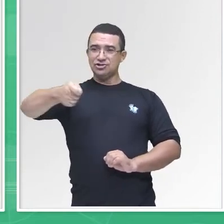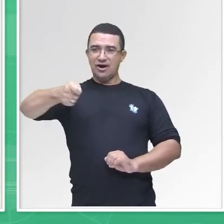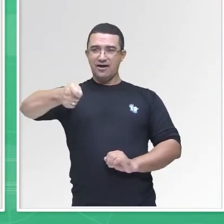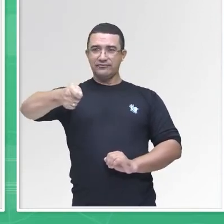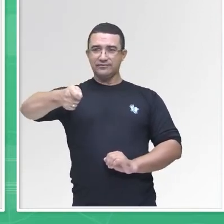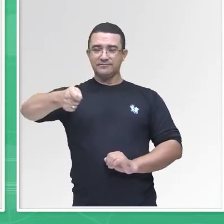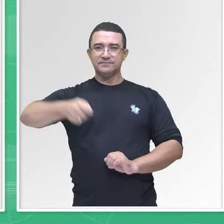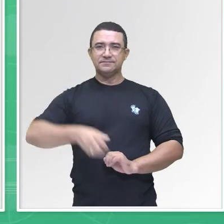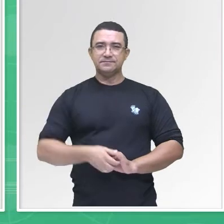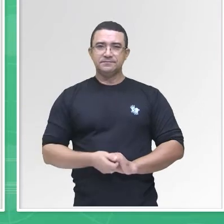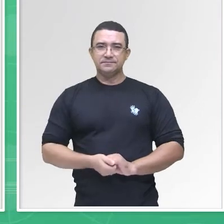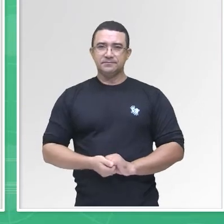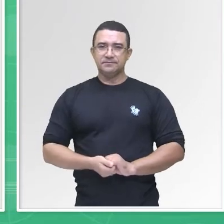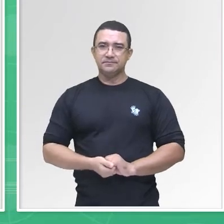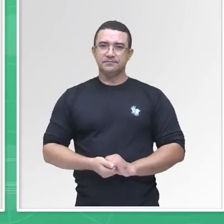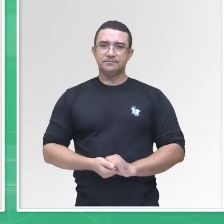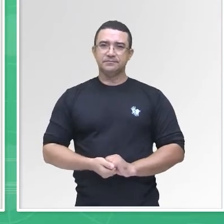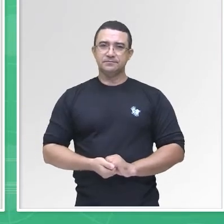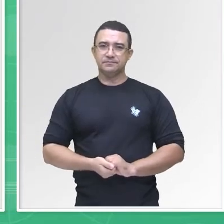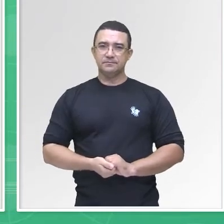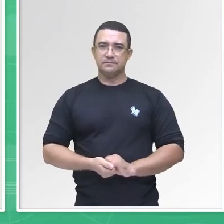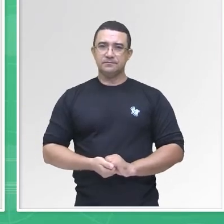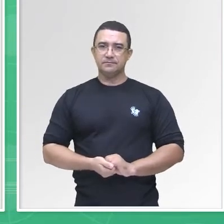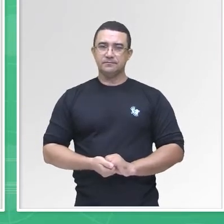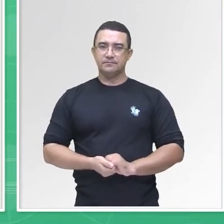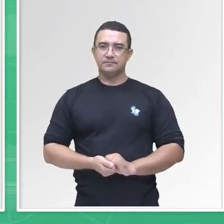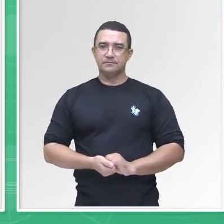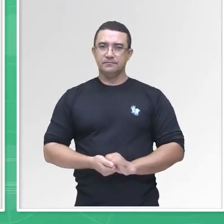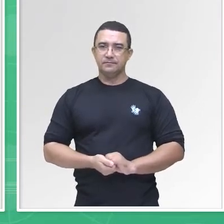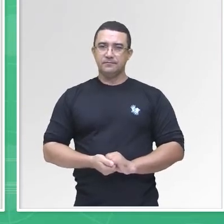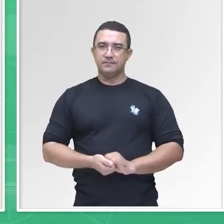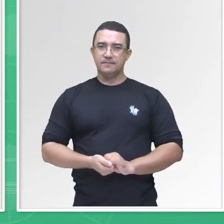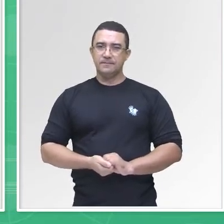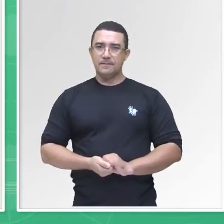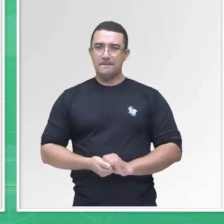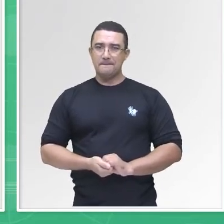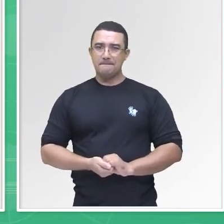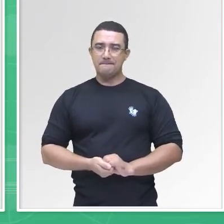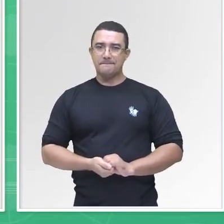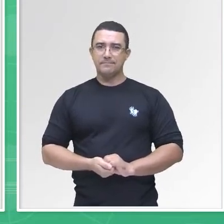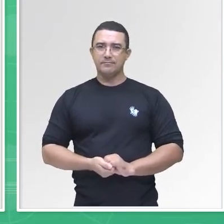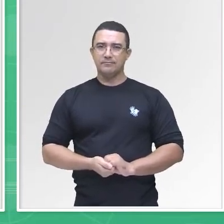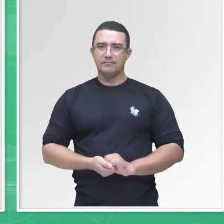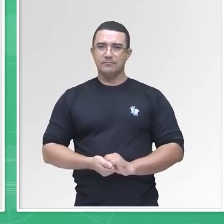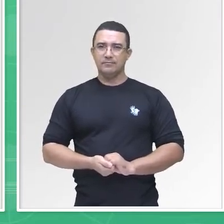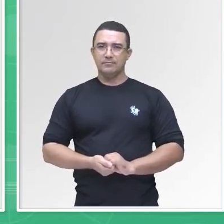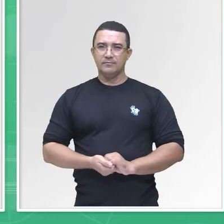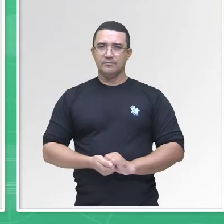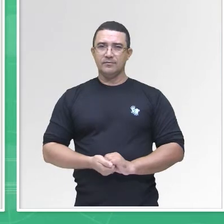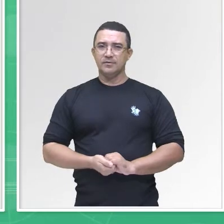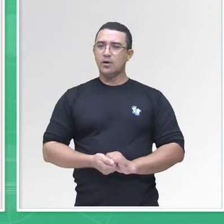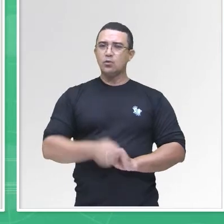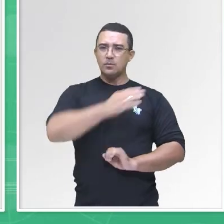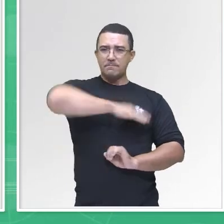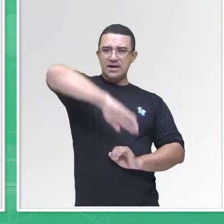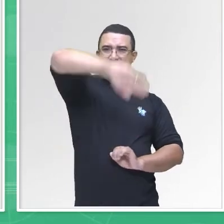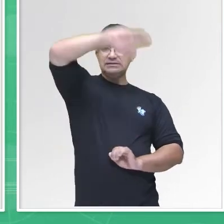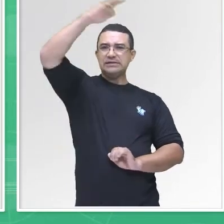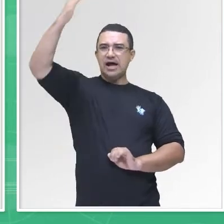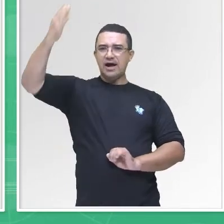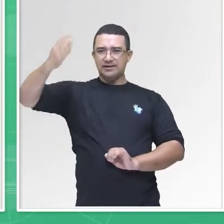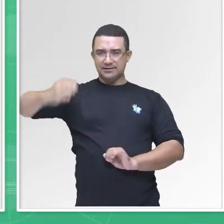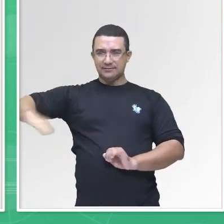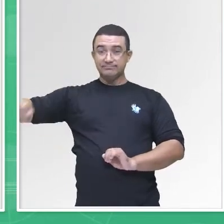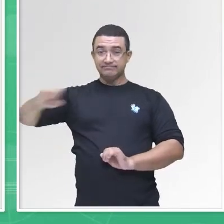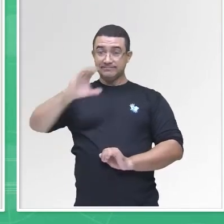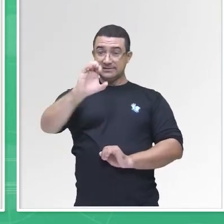L de novo, la A, la V e la E. Cerro, la C,